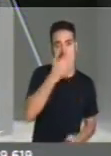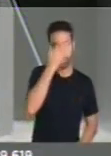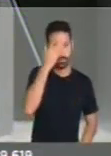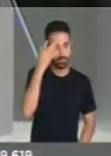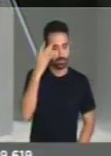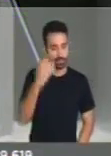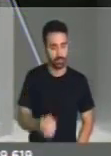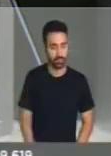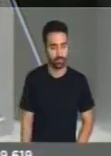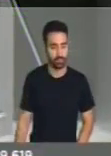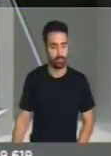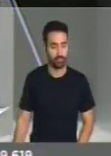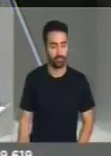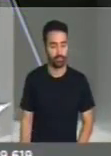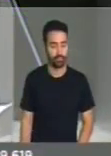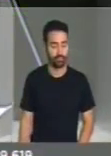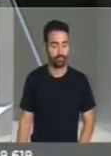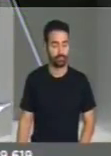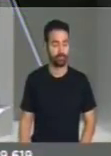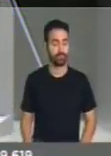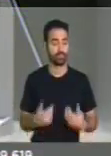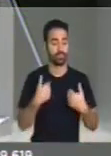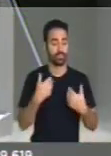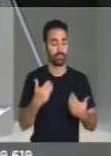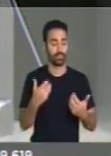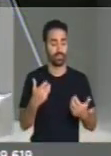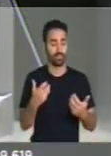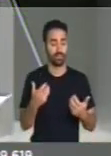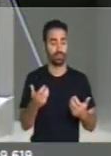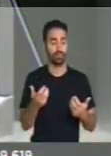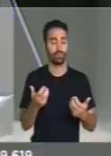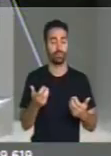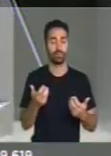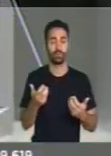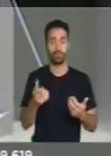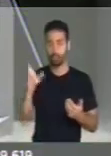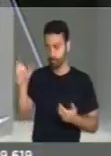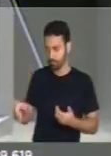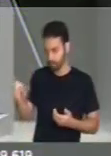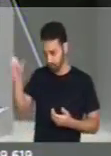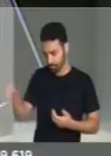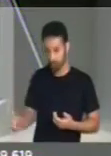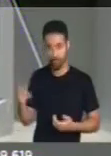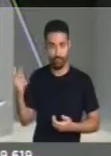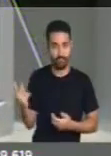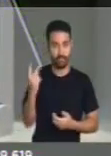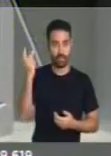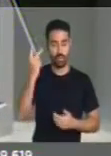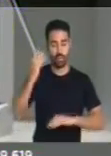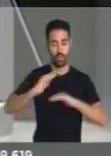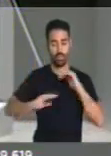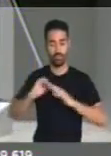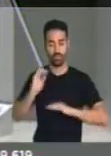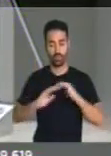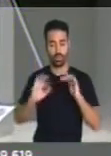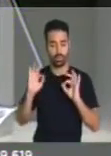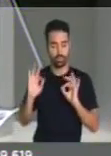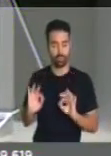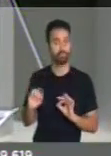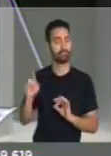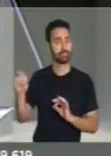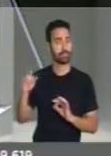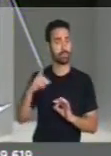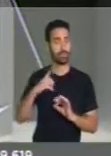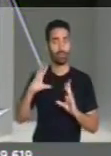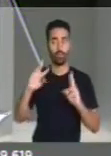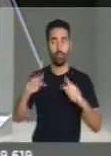Me dirigir a todos vocês, muito me honra, valorosos profissionais que, dotados do senso de